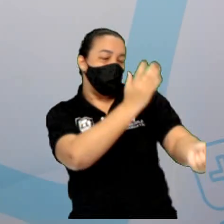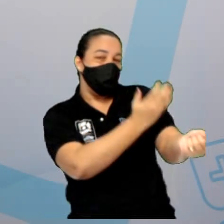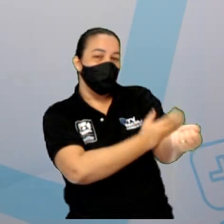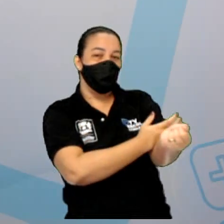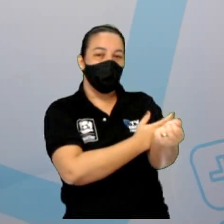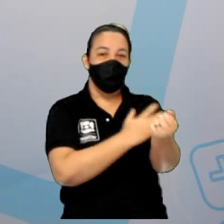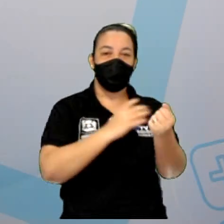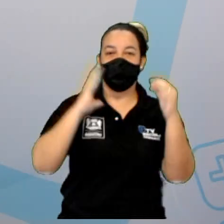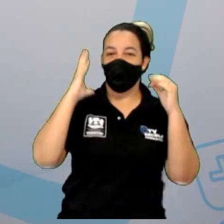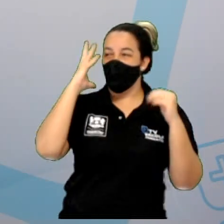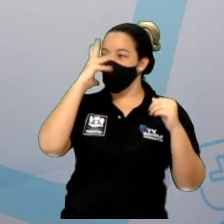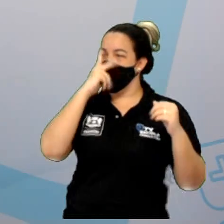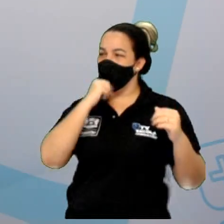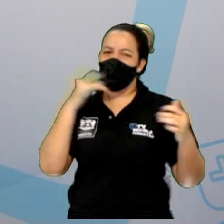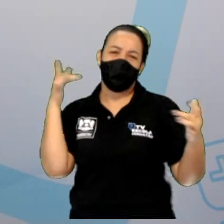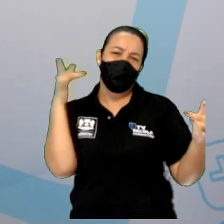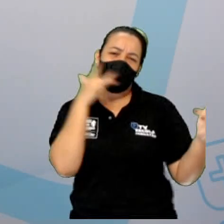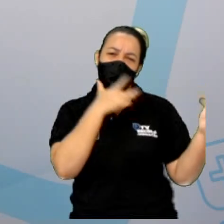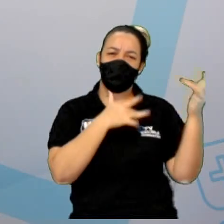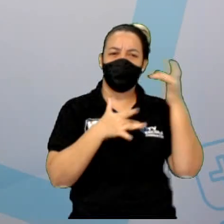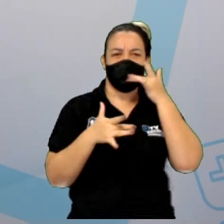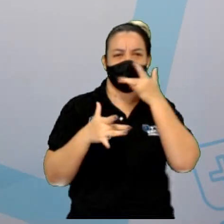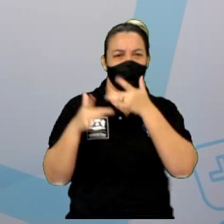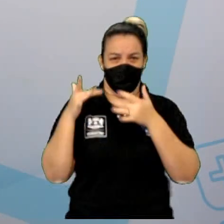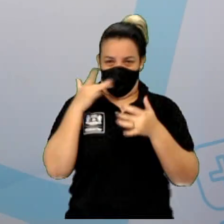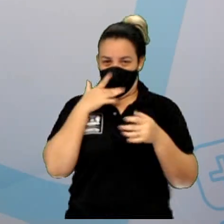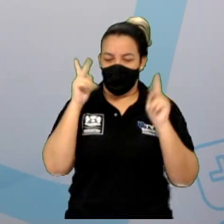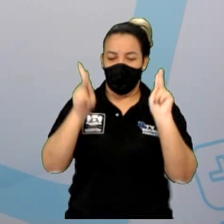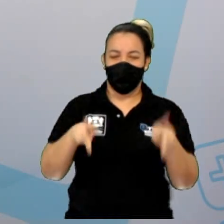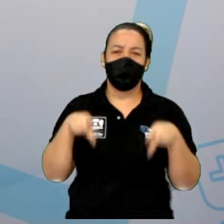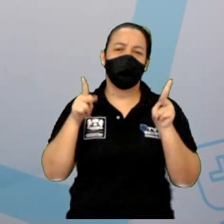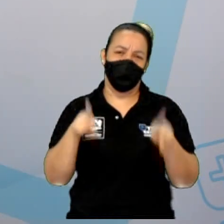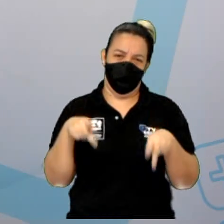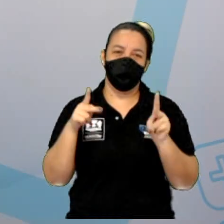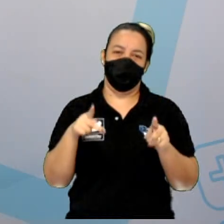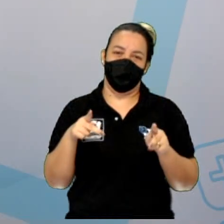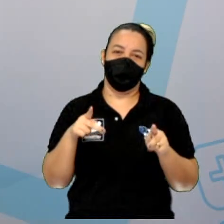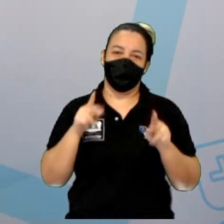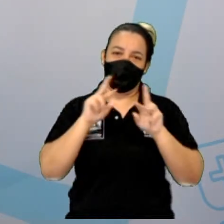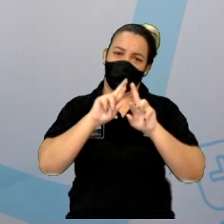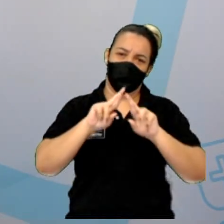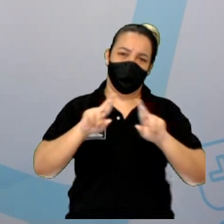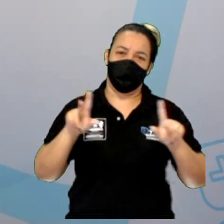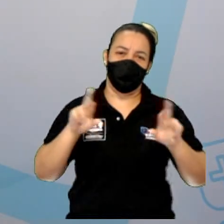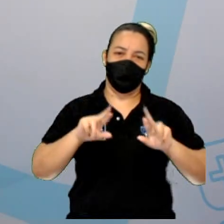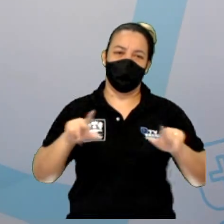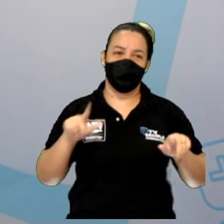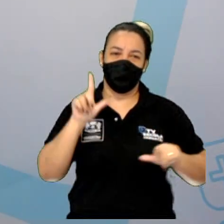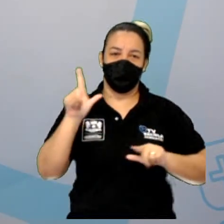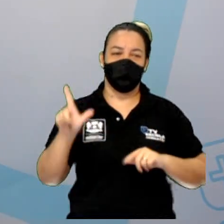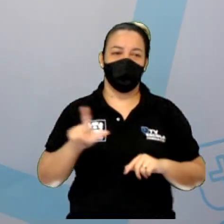assim, é gostoso, que é bem popular. Então, é uma variação linguística, tá certo?